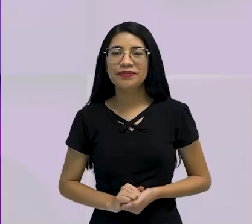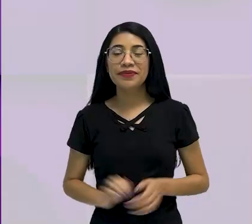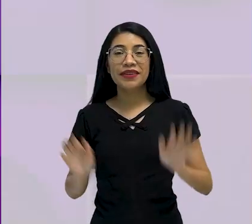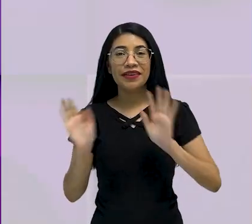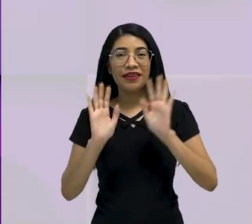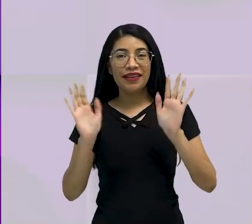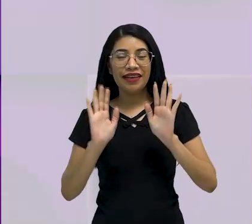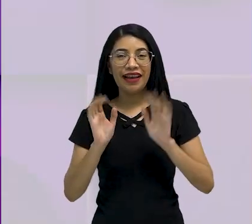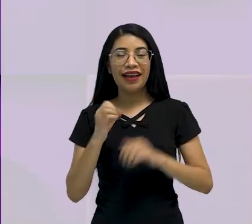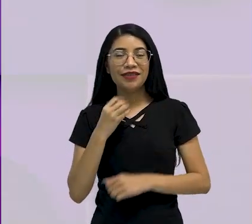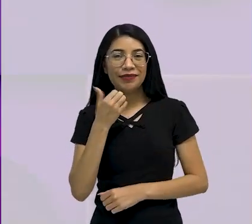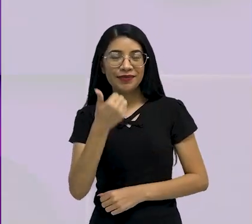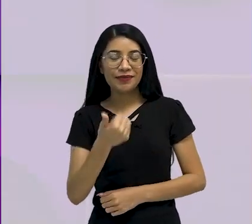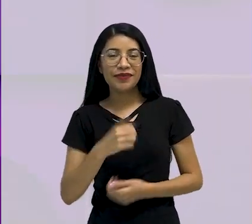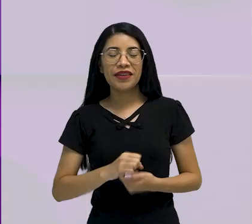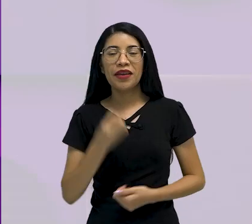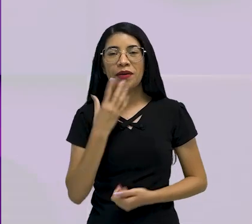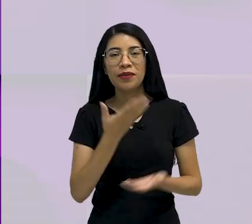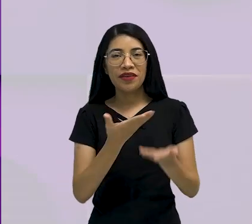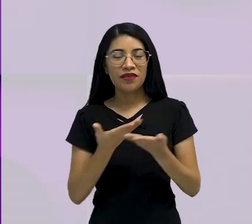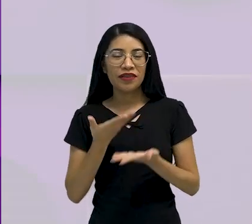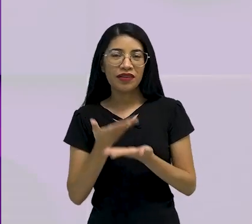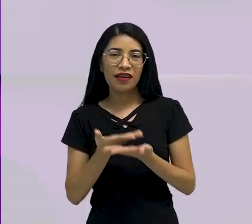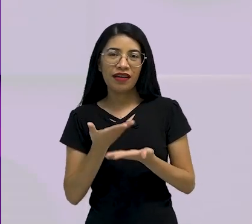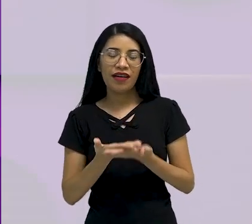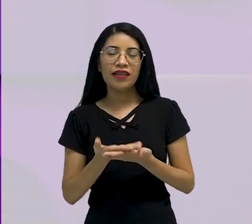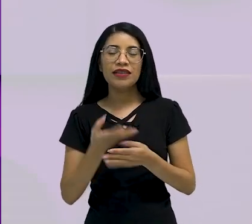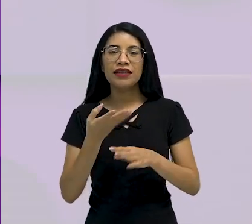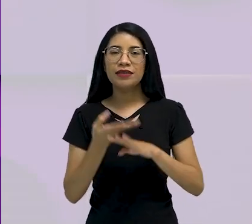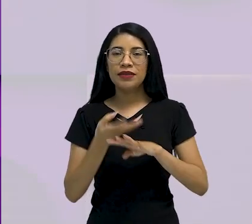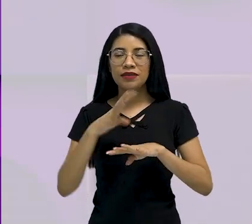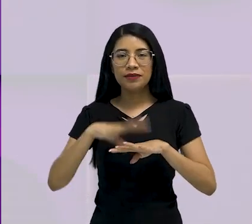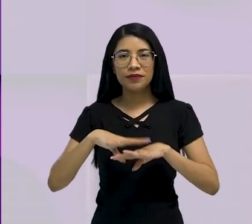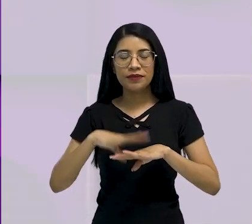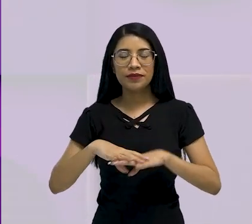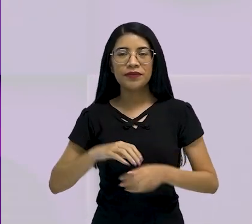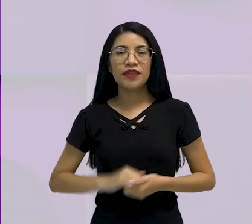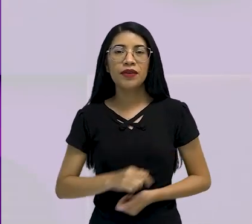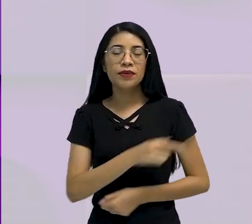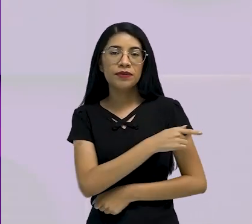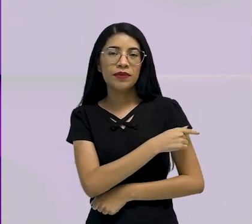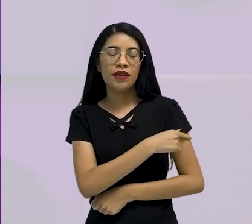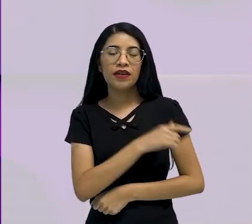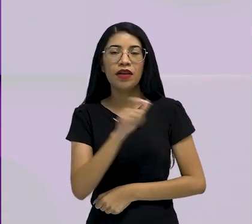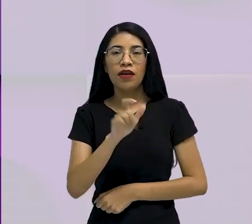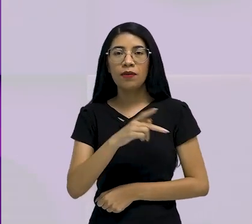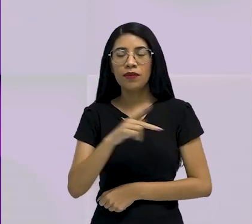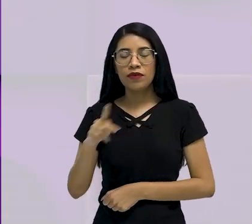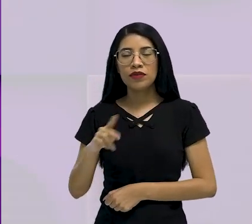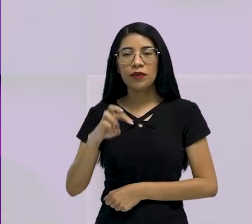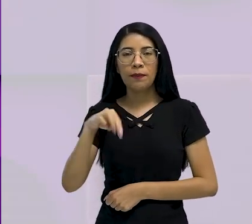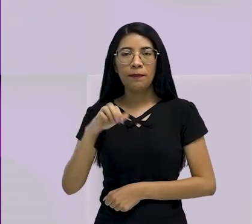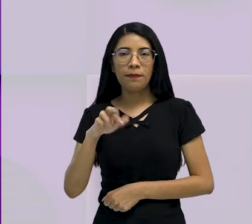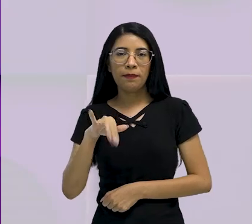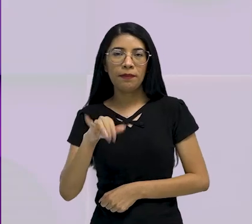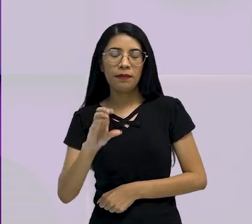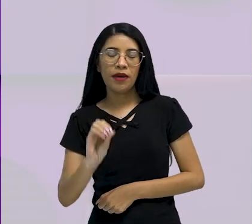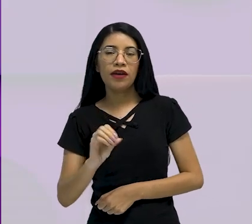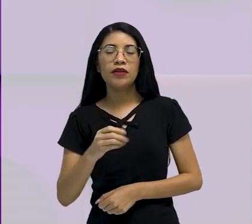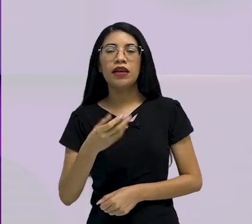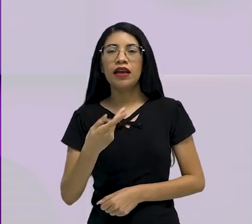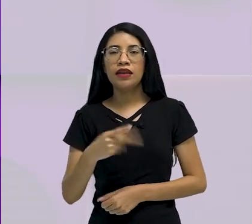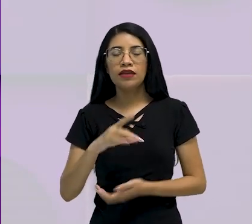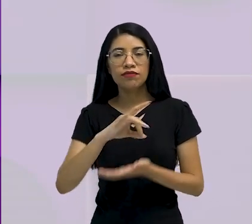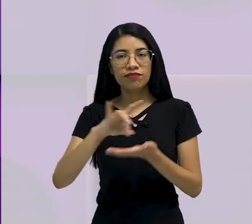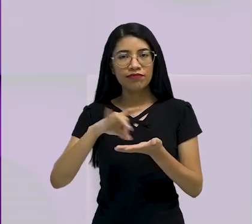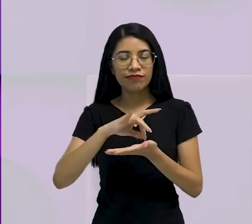Olá pessoal, tudo bem com vocês? Sejam bem-vindos a mais uma aula de matemática aqui no 7º ano. Eu sou o professor Mário André, professor de matemática aqui no